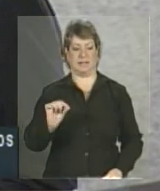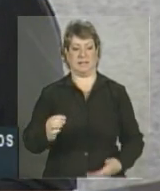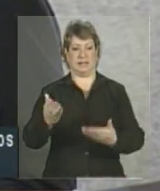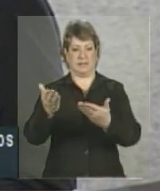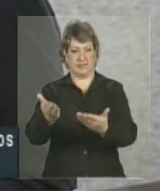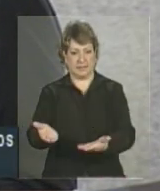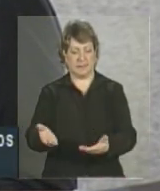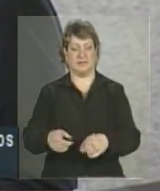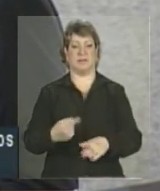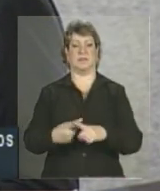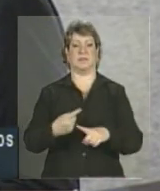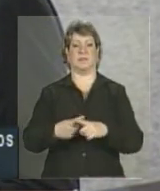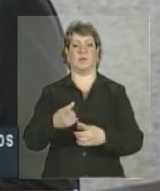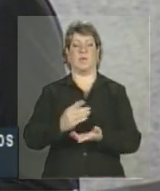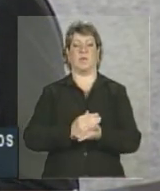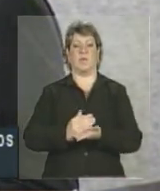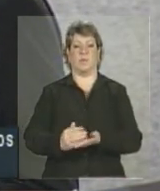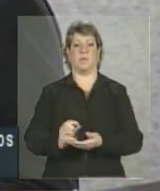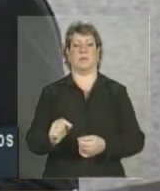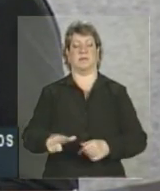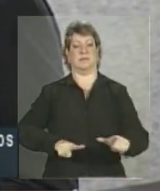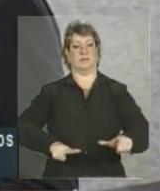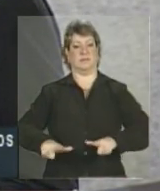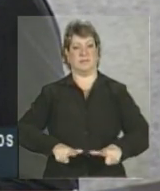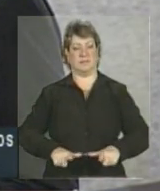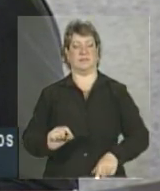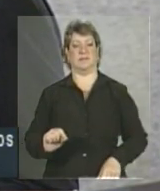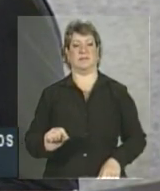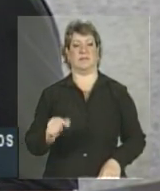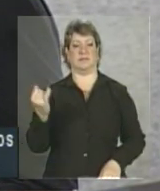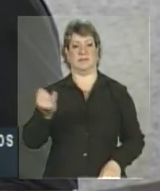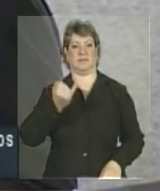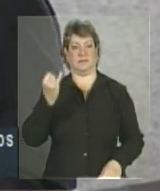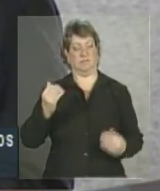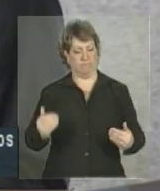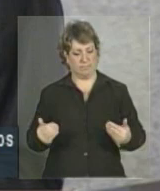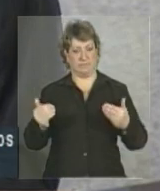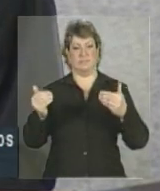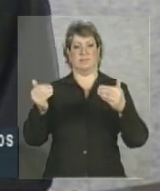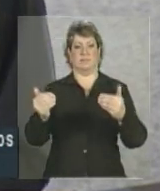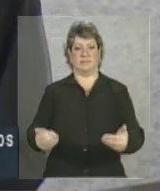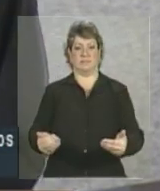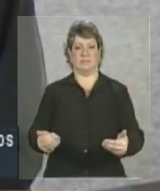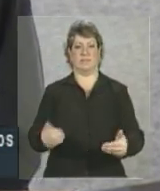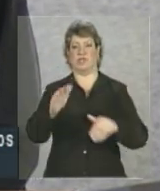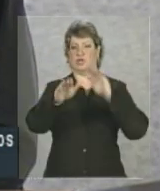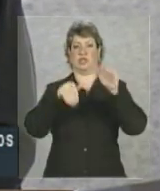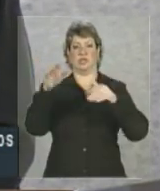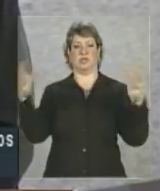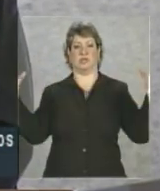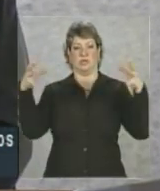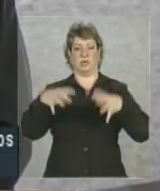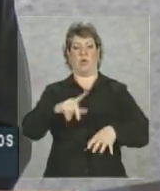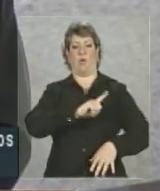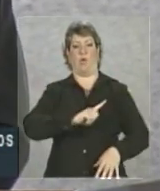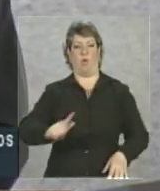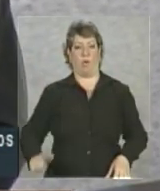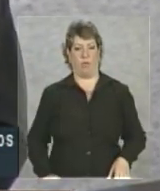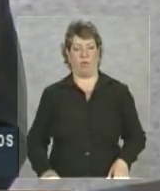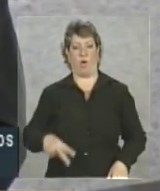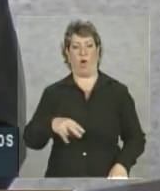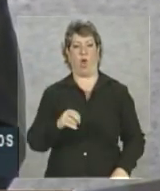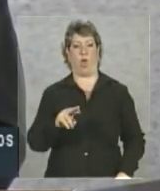Excelência pela iniciativa que teve de sair na frente e convocar os governadores do Nordeste do